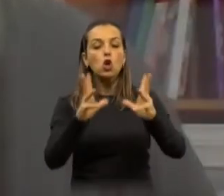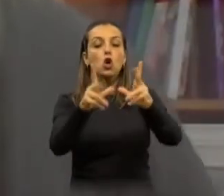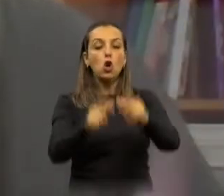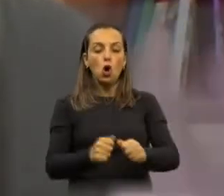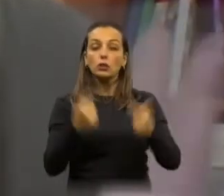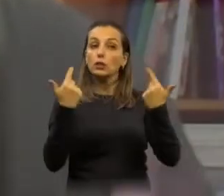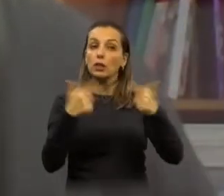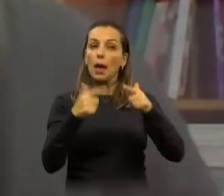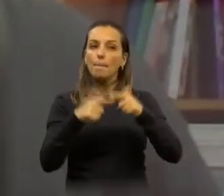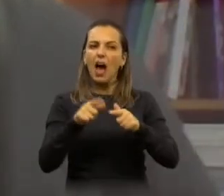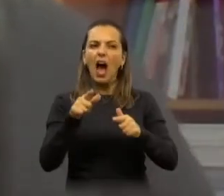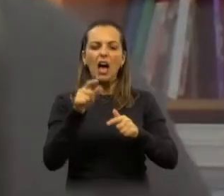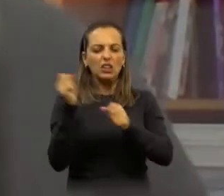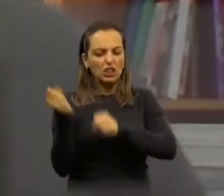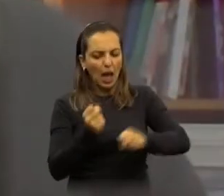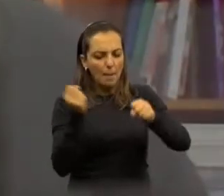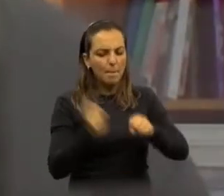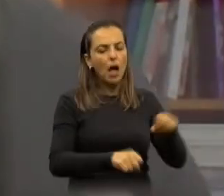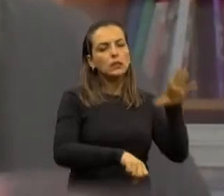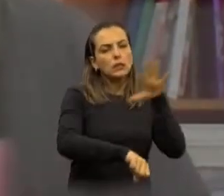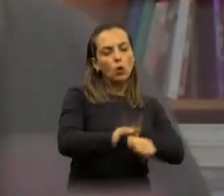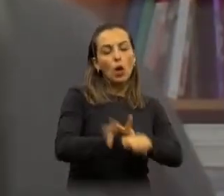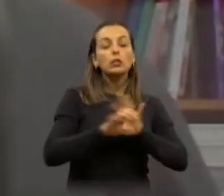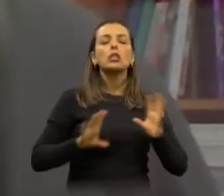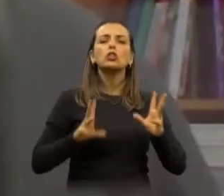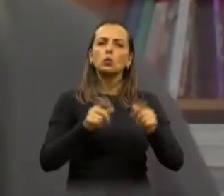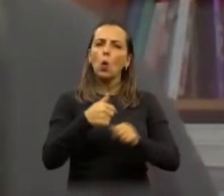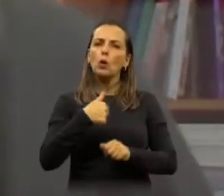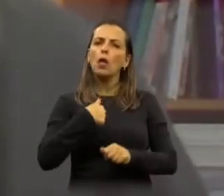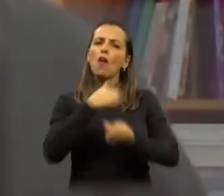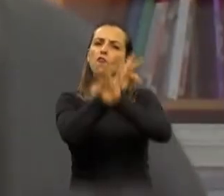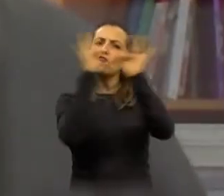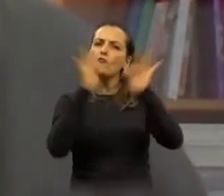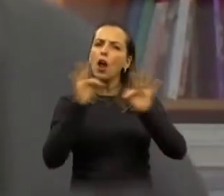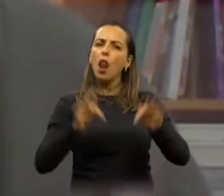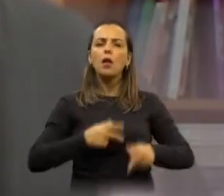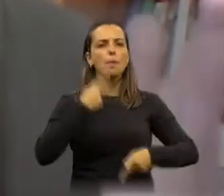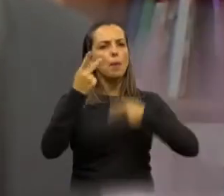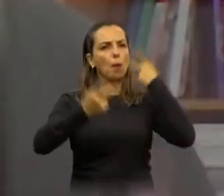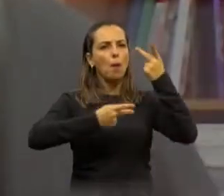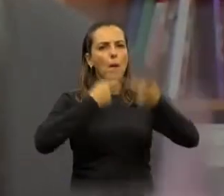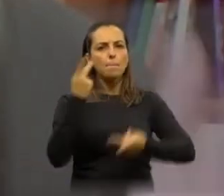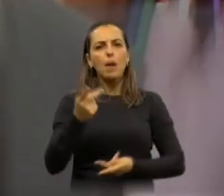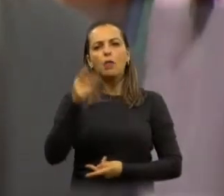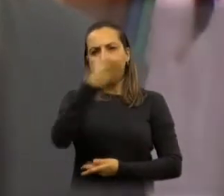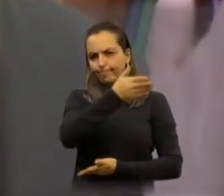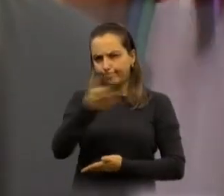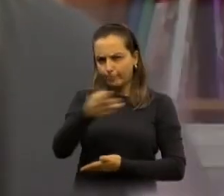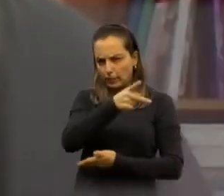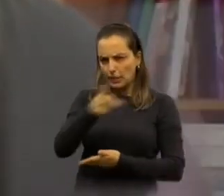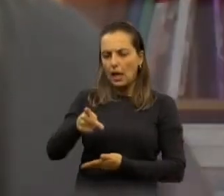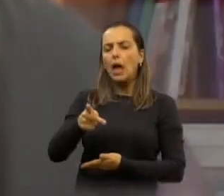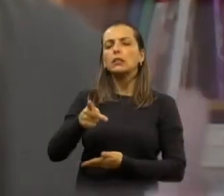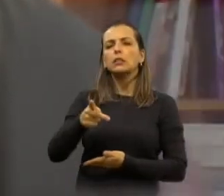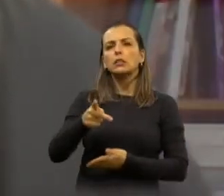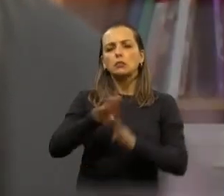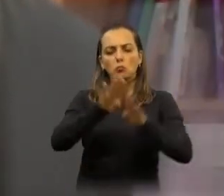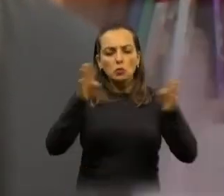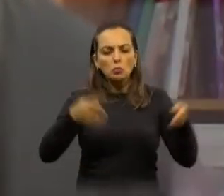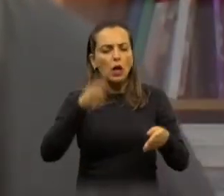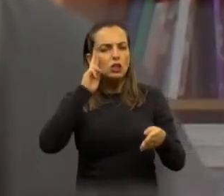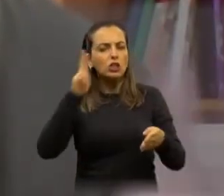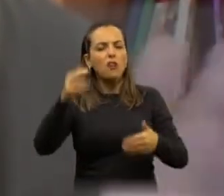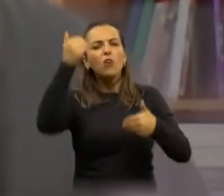da equipe da limpeza e da segurança. Então, eu estou muito feliz de poder falar isso aqui. Boi, muito obrigado, pessoal da mesa, Tainara,